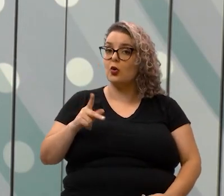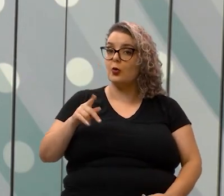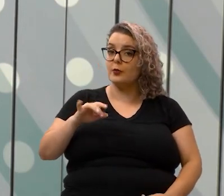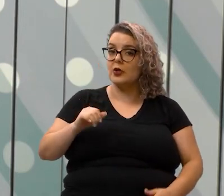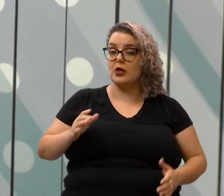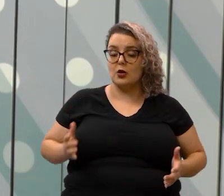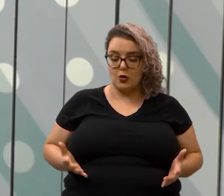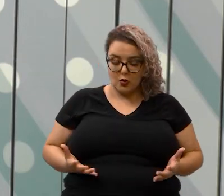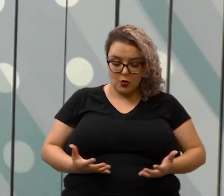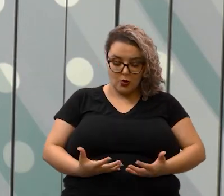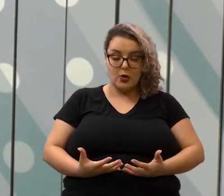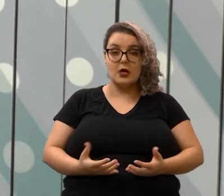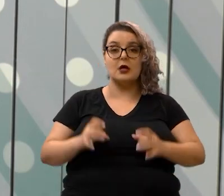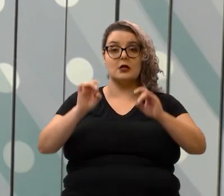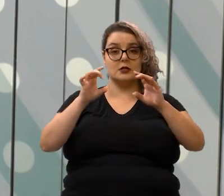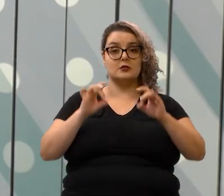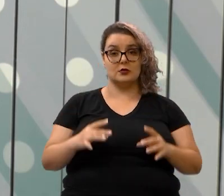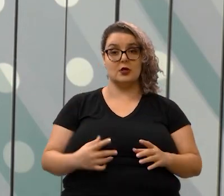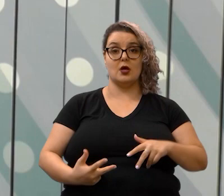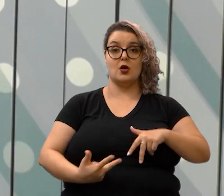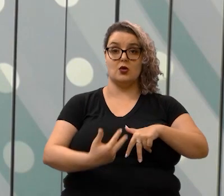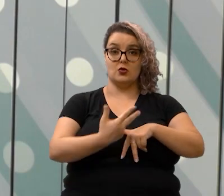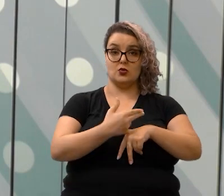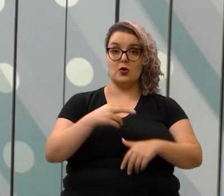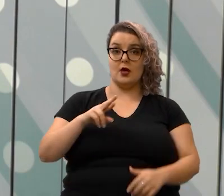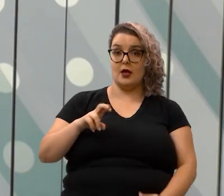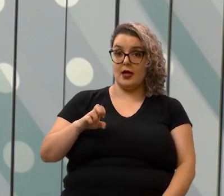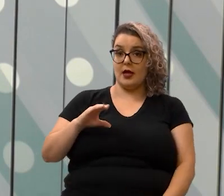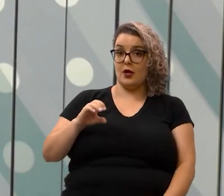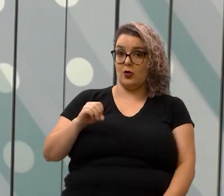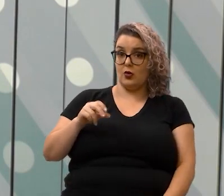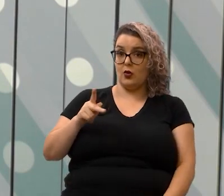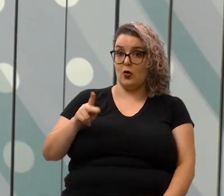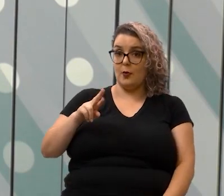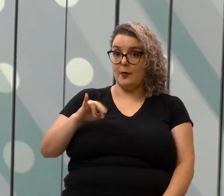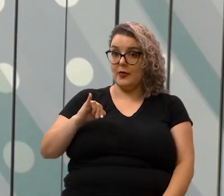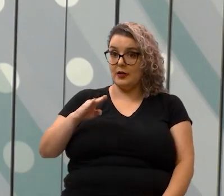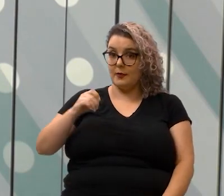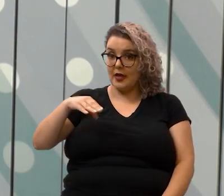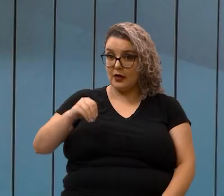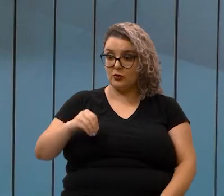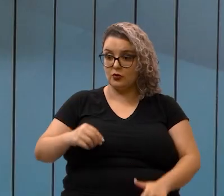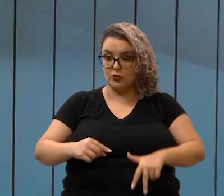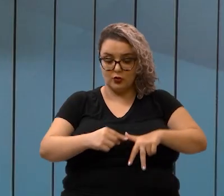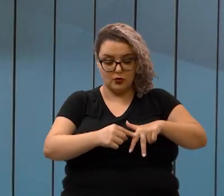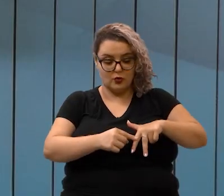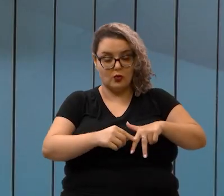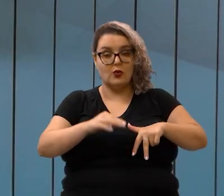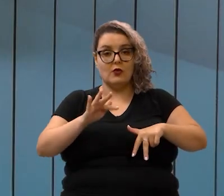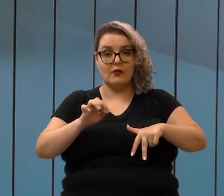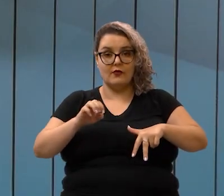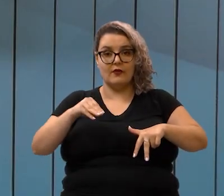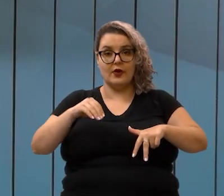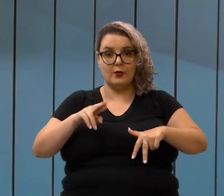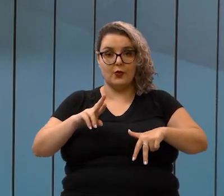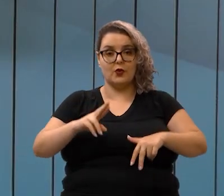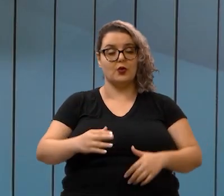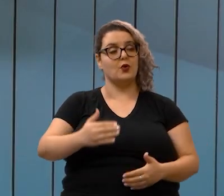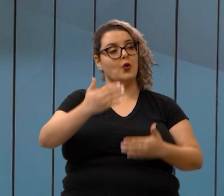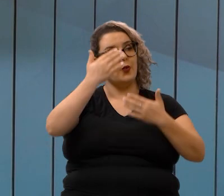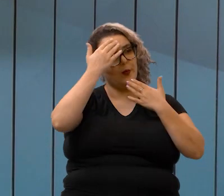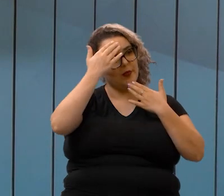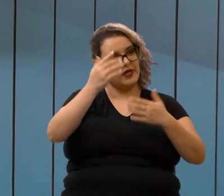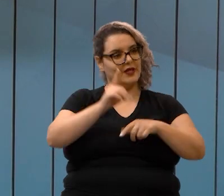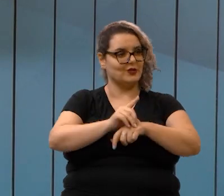e especialista em cirurgia de recobrimento da cabeça do fêmur. Dr. Lafayette, muito obrigada pela